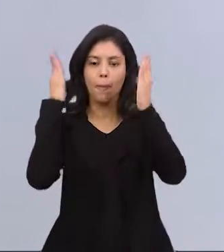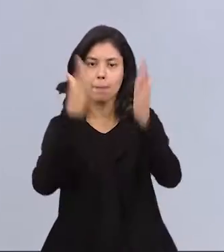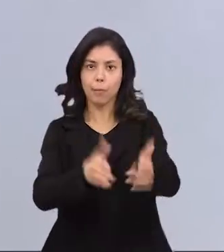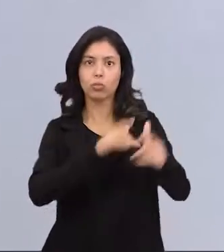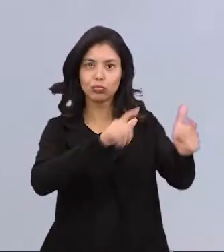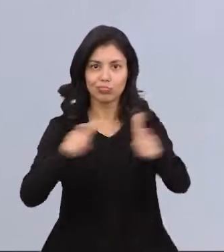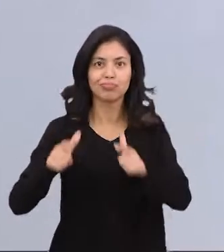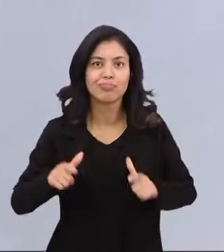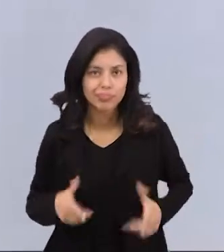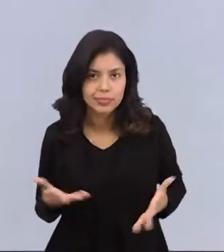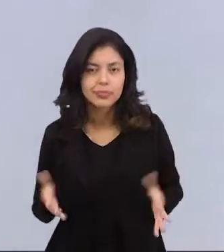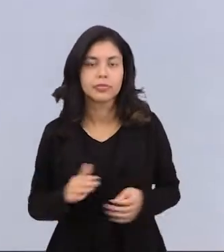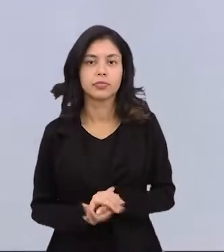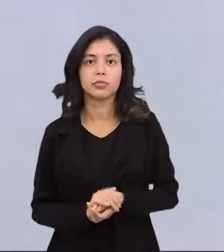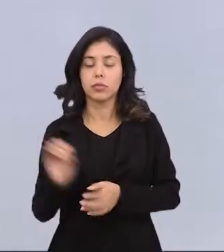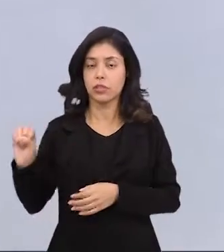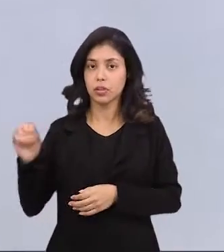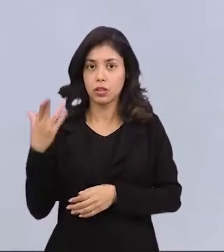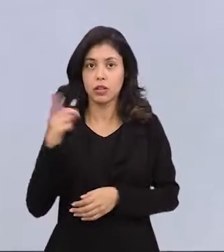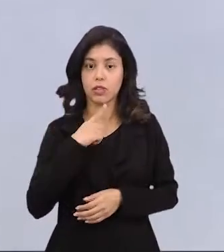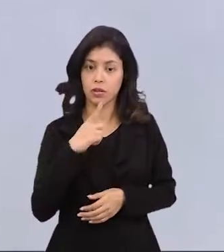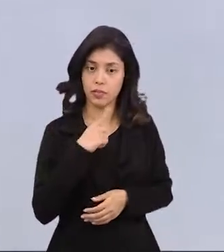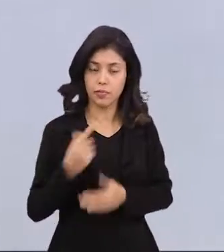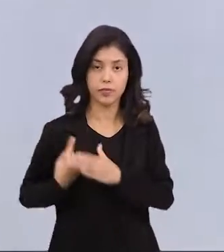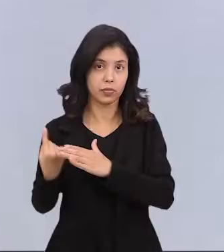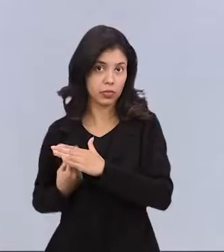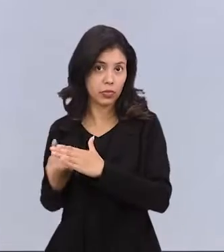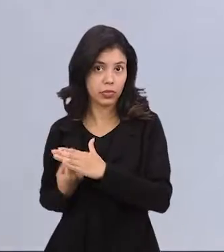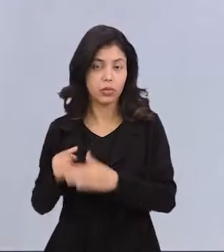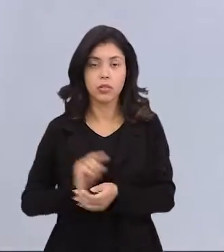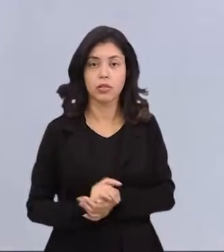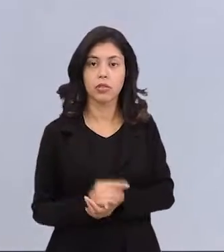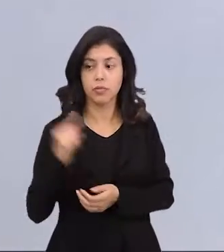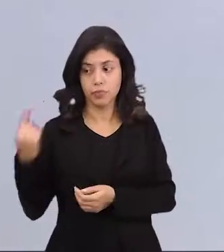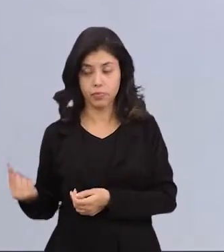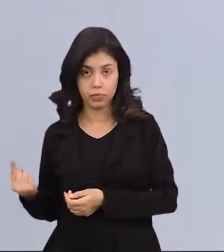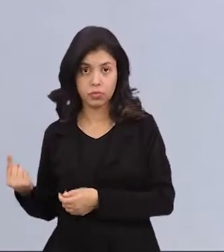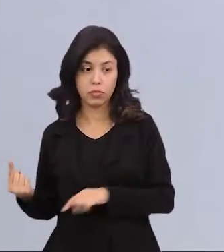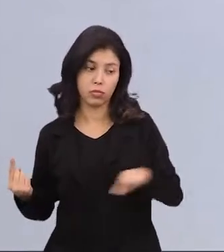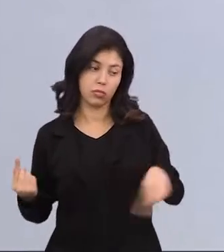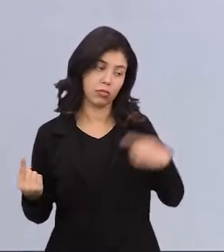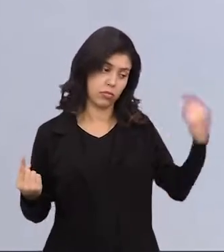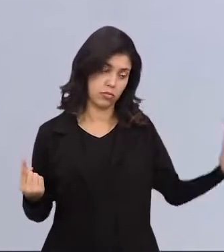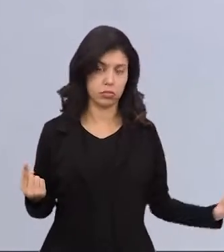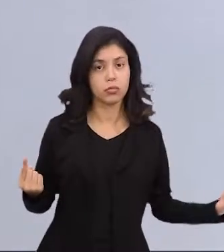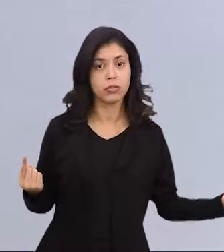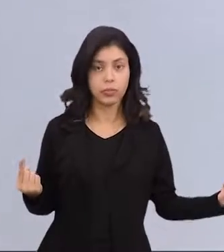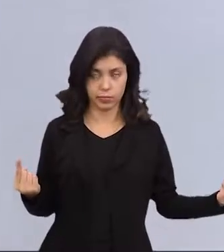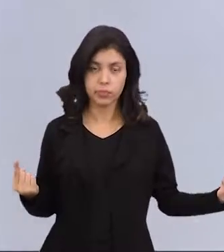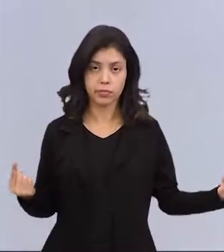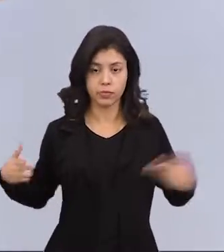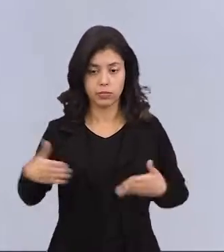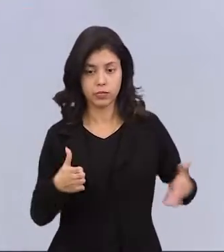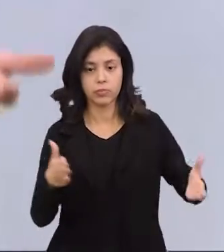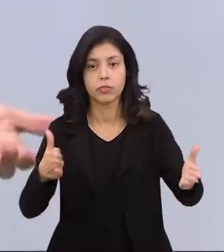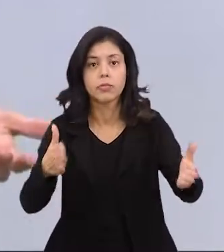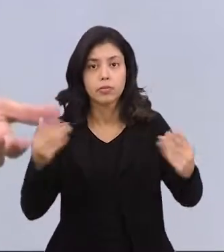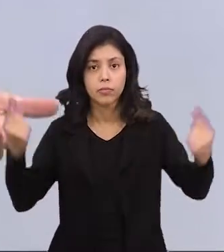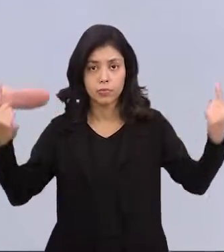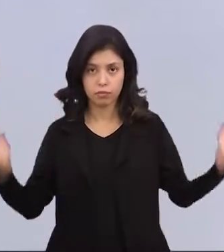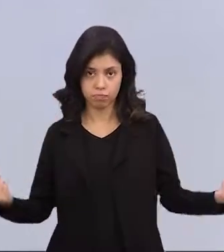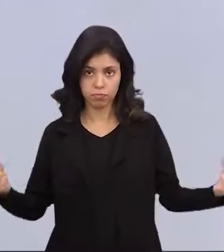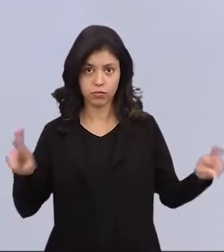área. Então, houve o isolamento de besouros para um lado do rio e o outro isolamento para o outro lado do